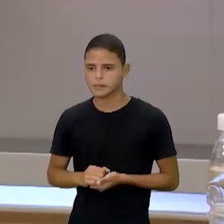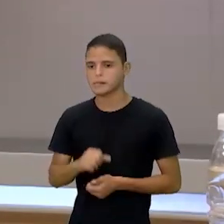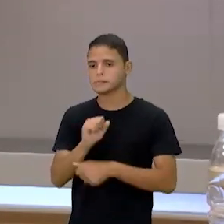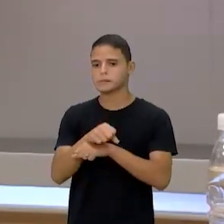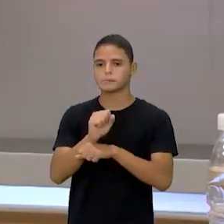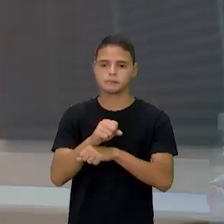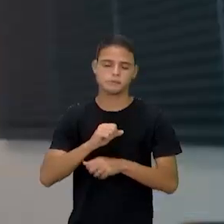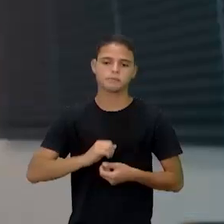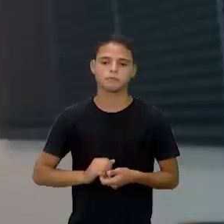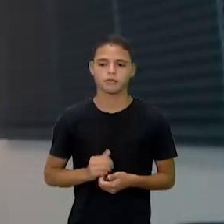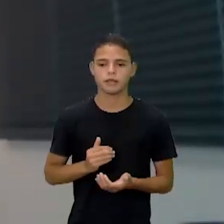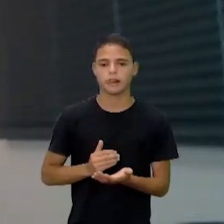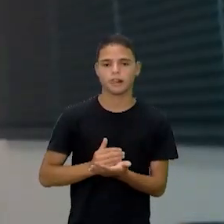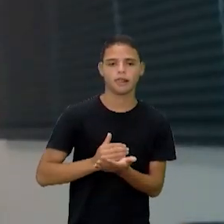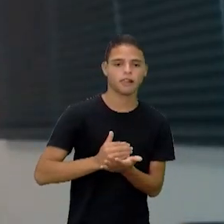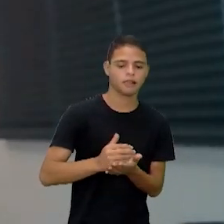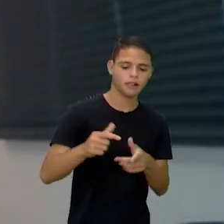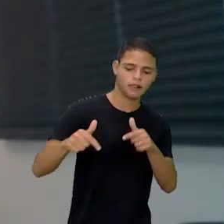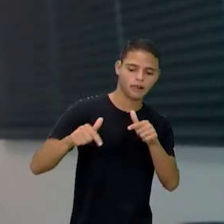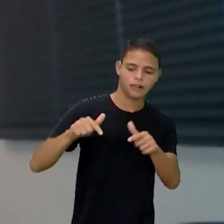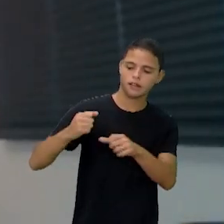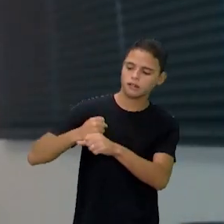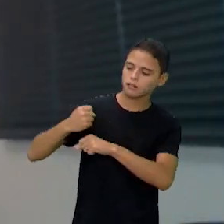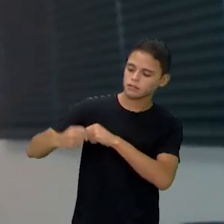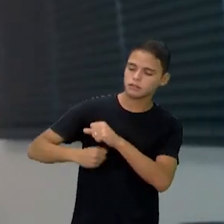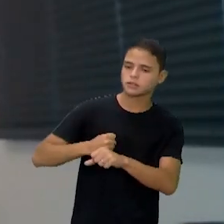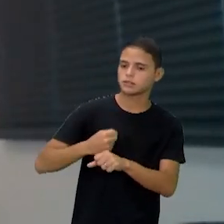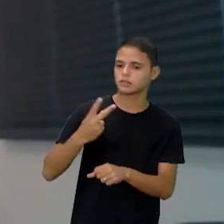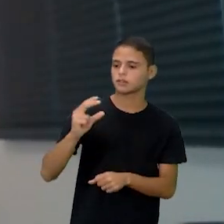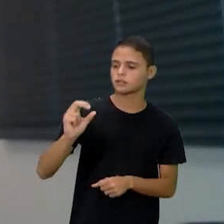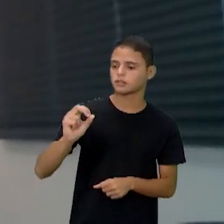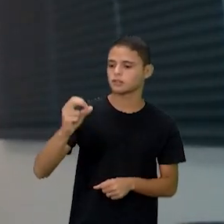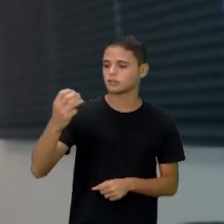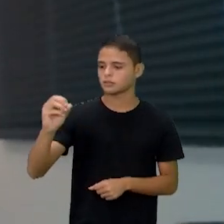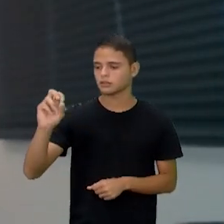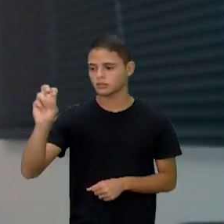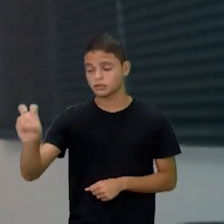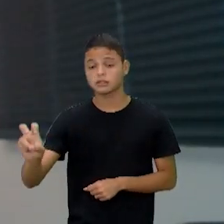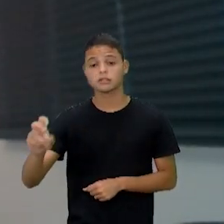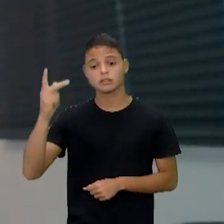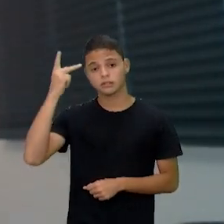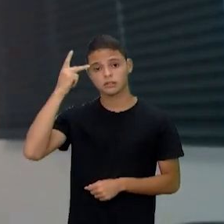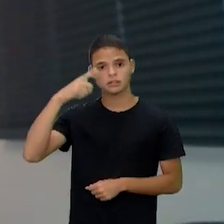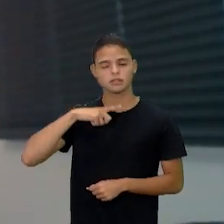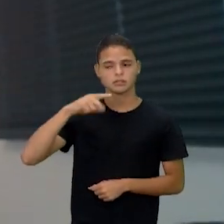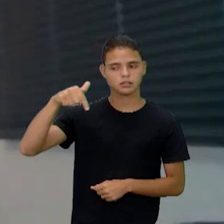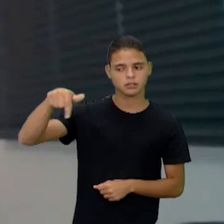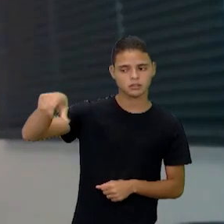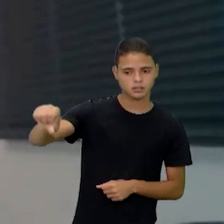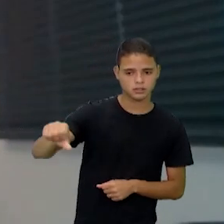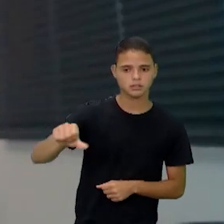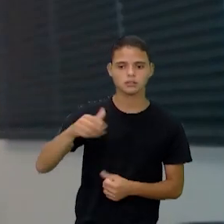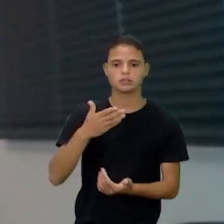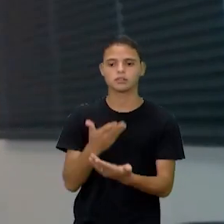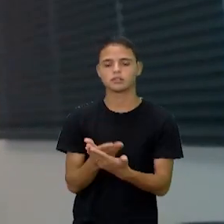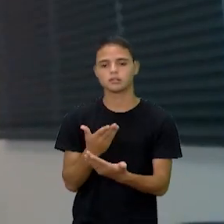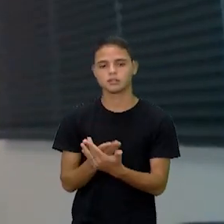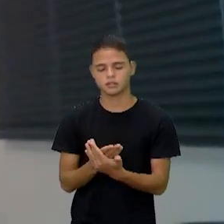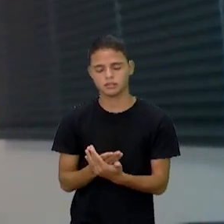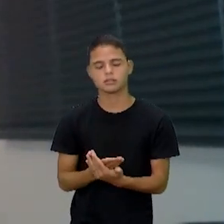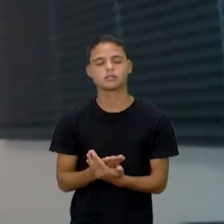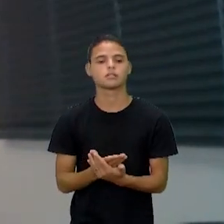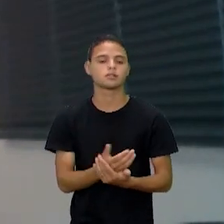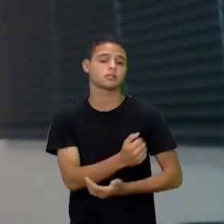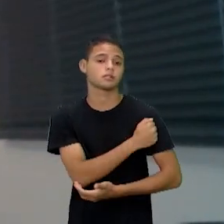né, Tânia? Quando a gente começou o trabalho lá em 2005, São Paulo tinha 79 estudantes cadastrados no censo escolar. E a gente fez